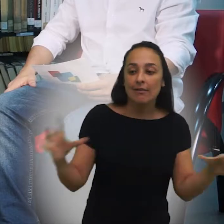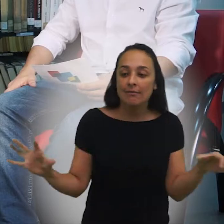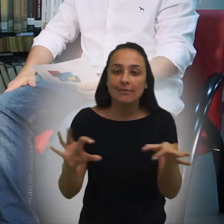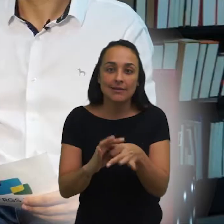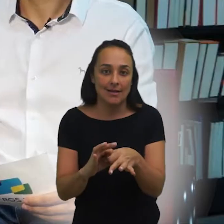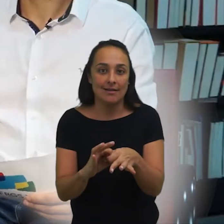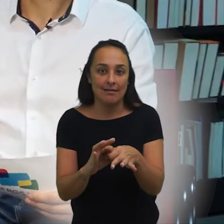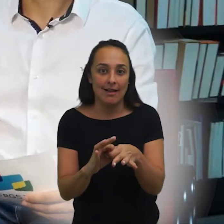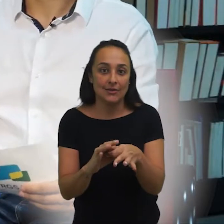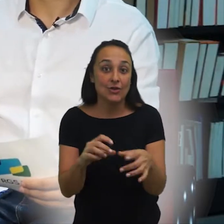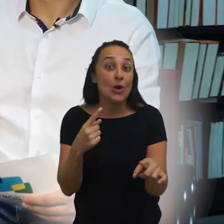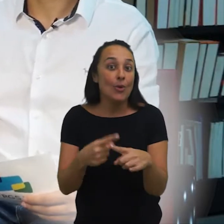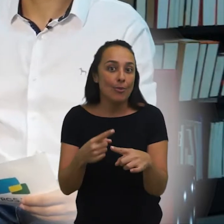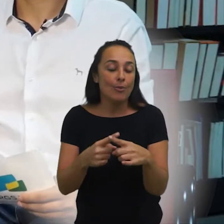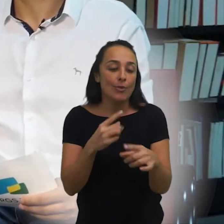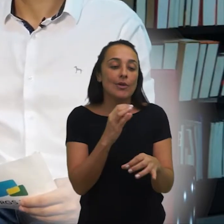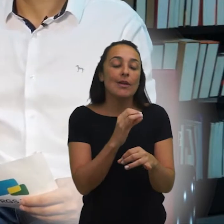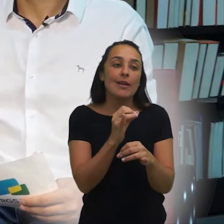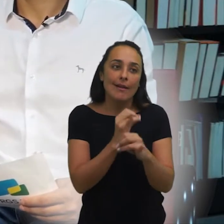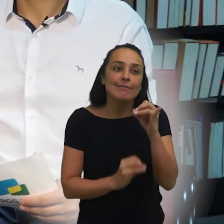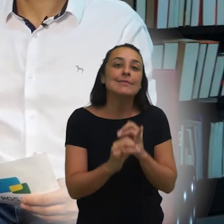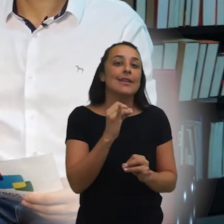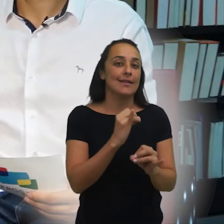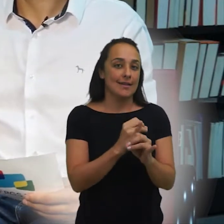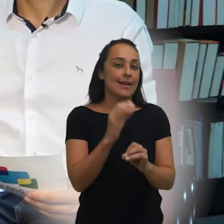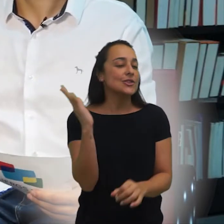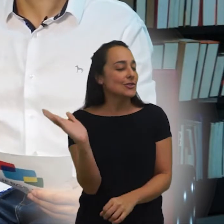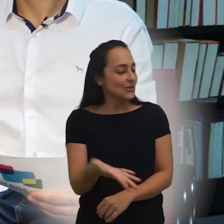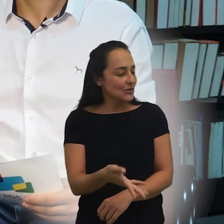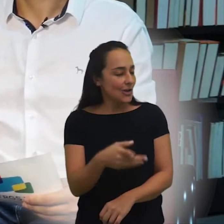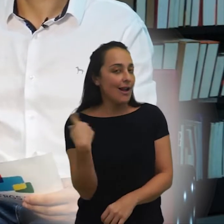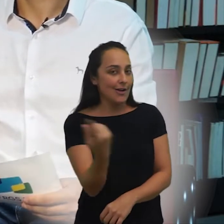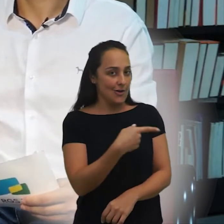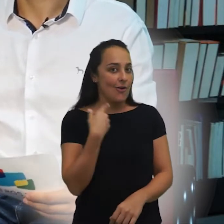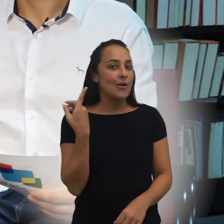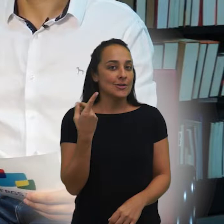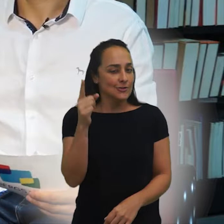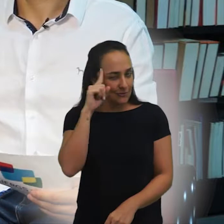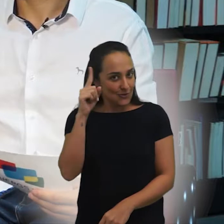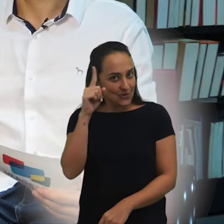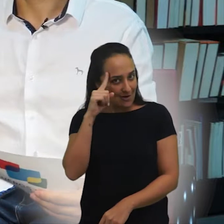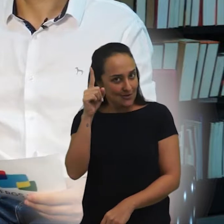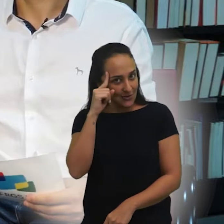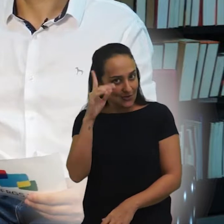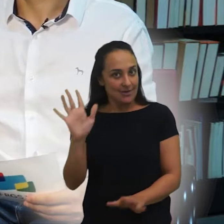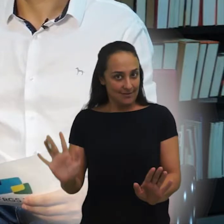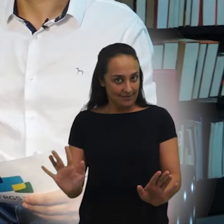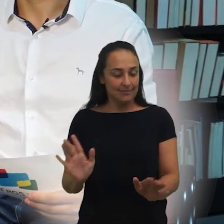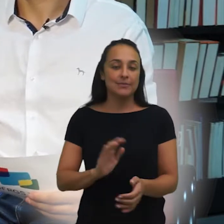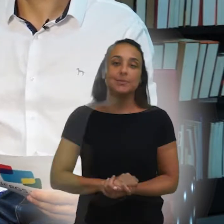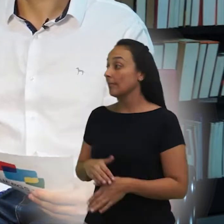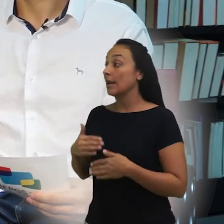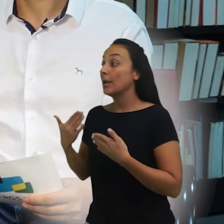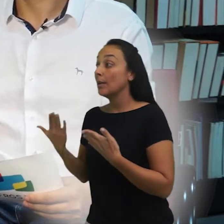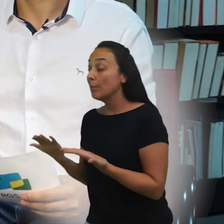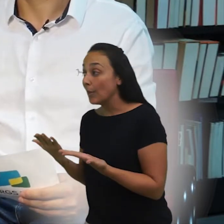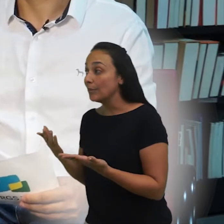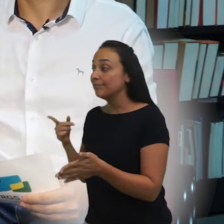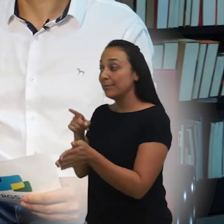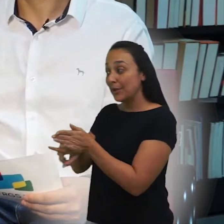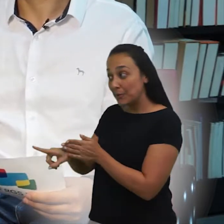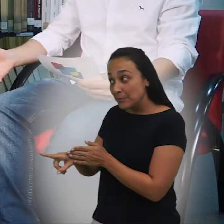irreversível. Professora, a próxima pergunta é sobre recentemente, a senhora conquistou o Prêmio Pesquisador